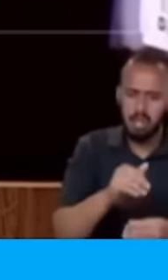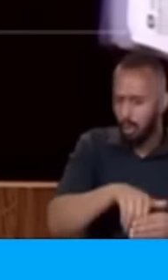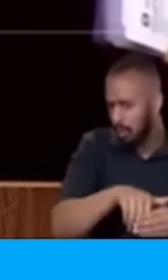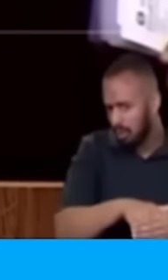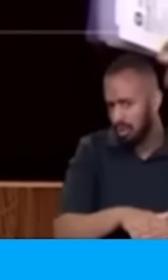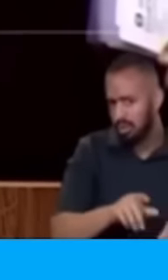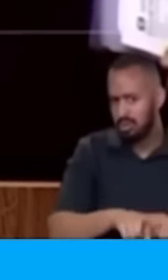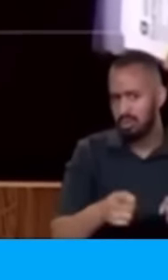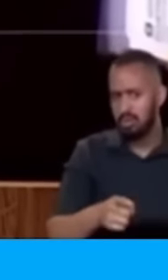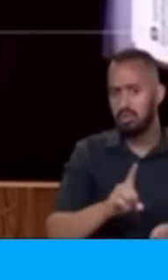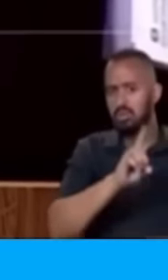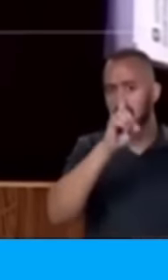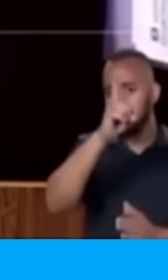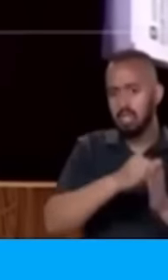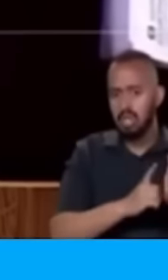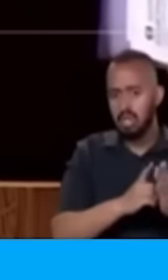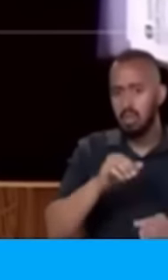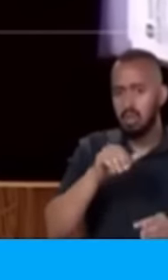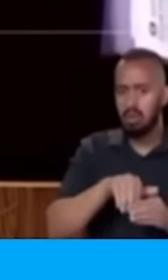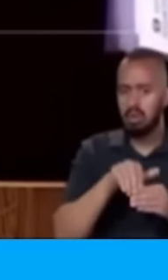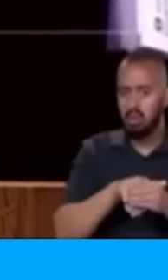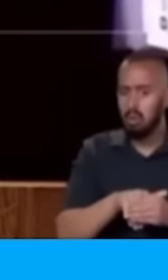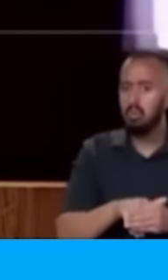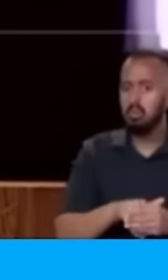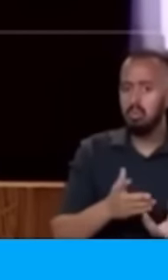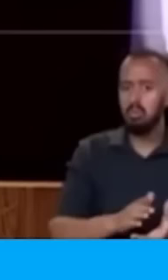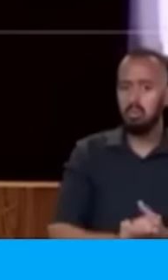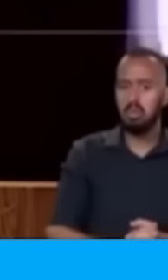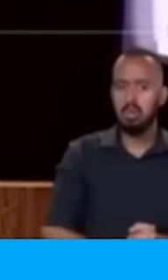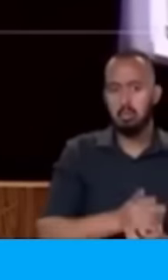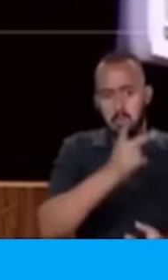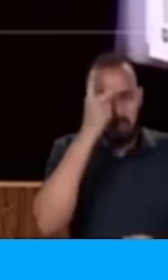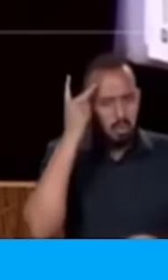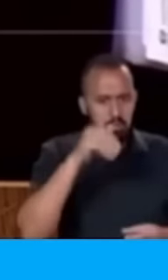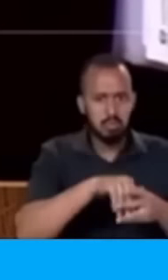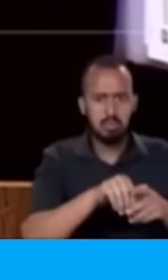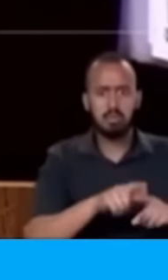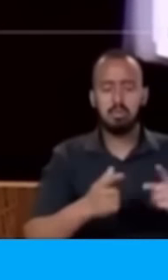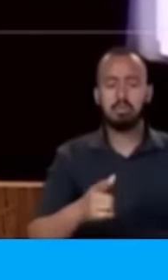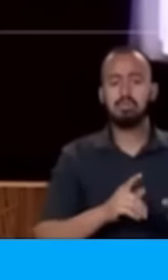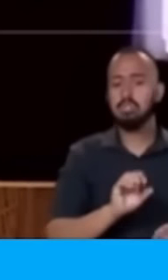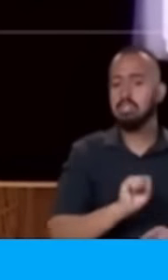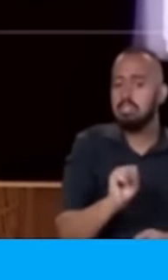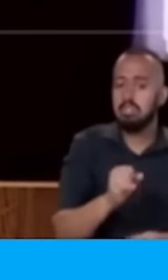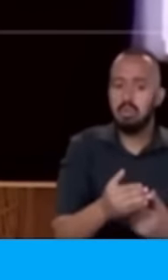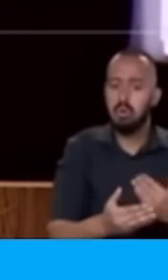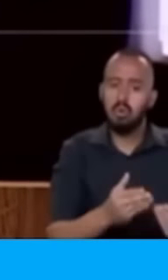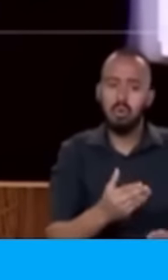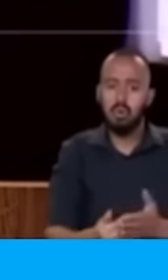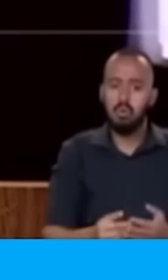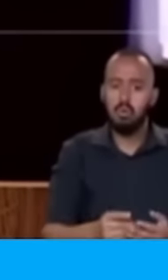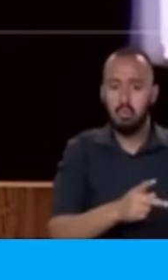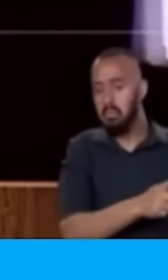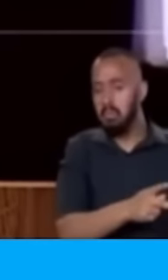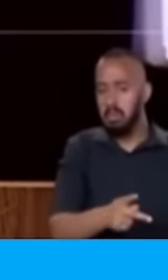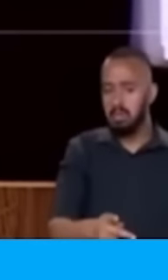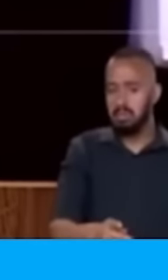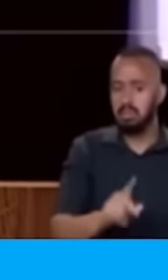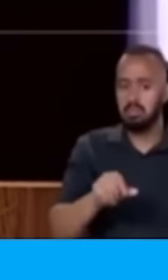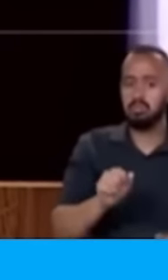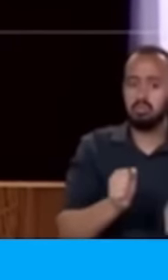situação excepcionalíssima e que, se de alguma forma, senhor presidente, senhor, especialmente o senhor ministro relator, que é o